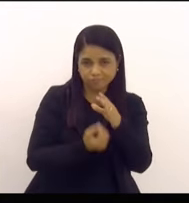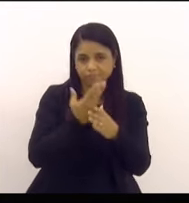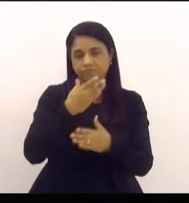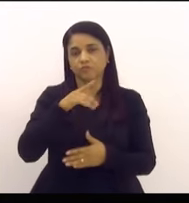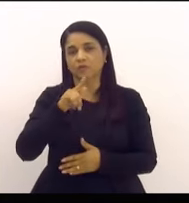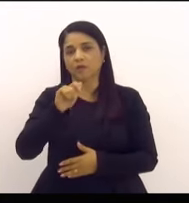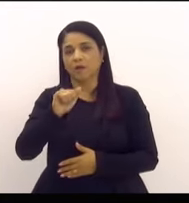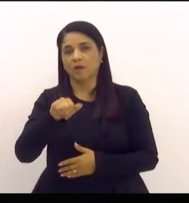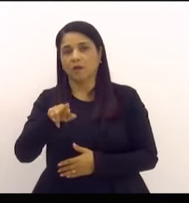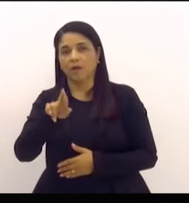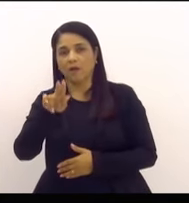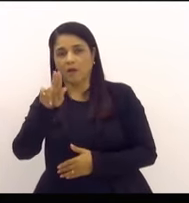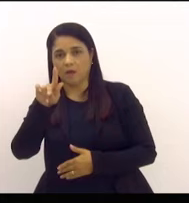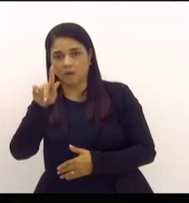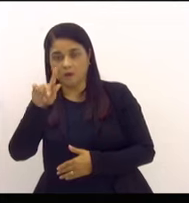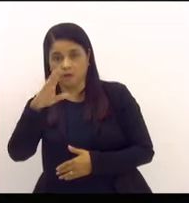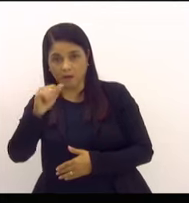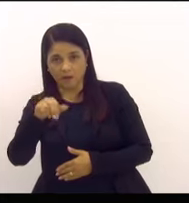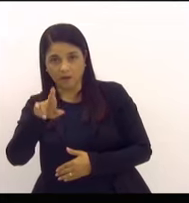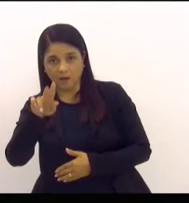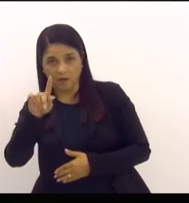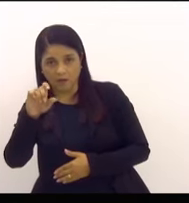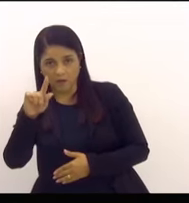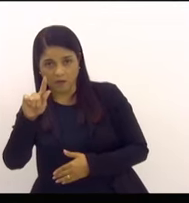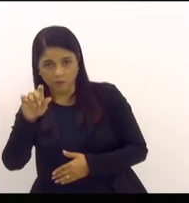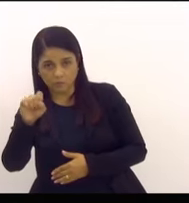salários. Se tem que ter um diretor executivo e